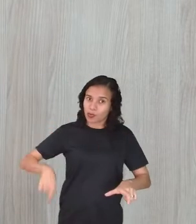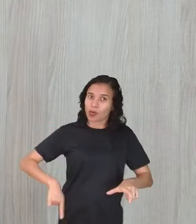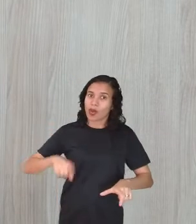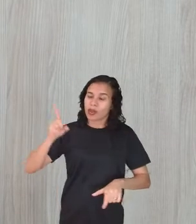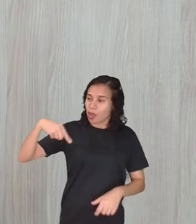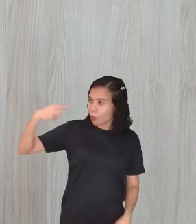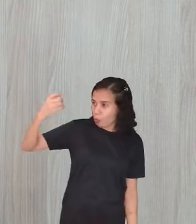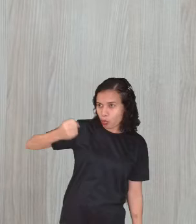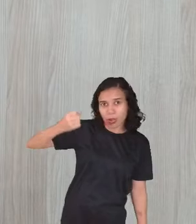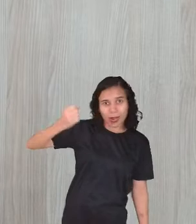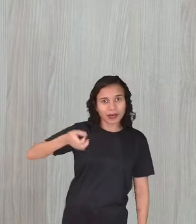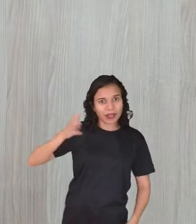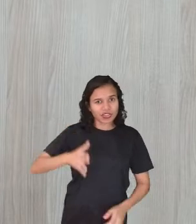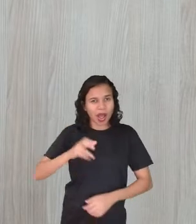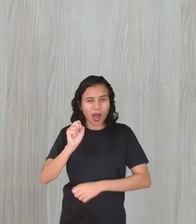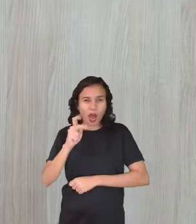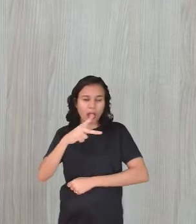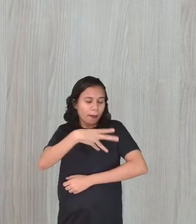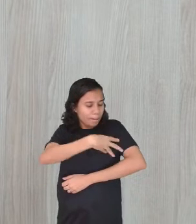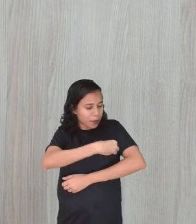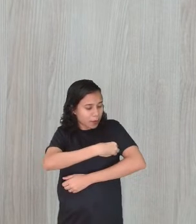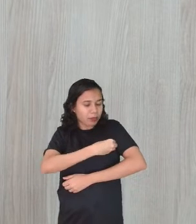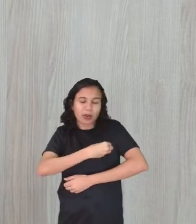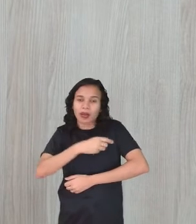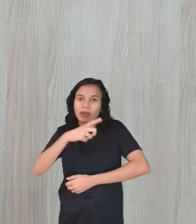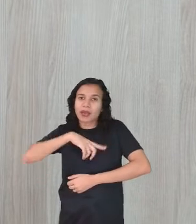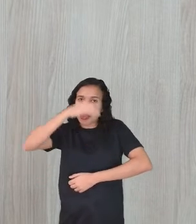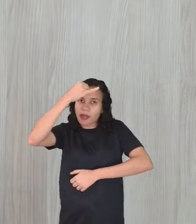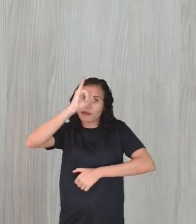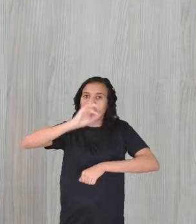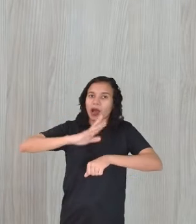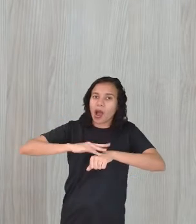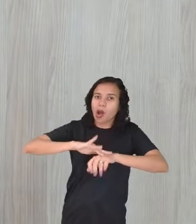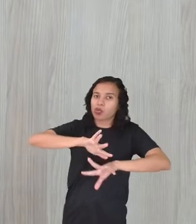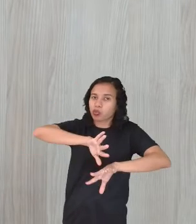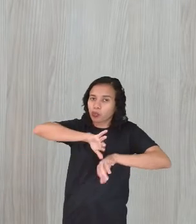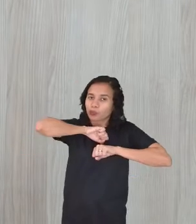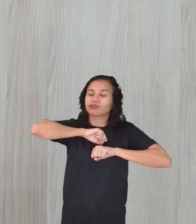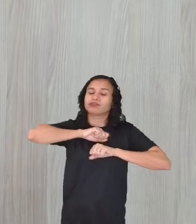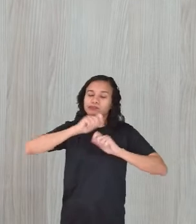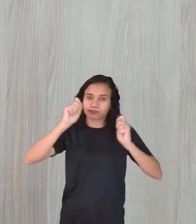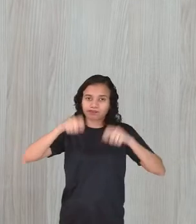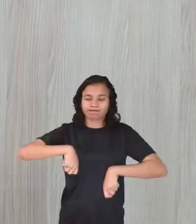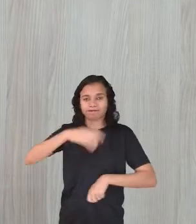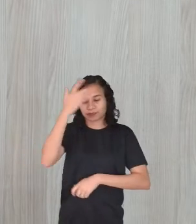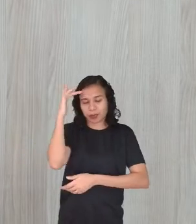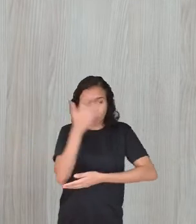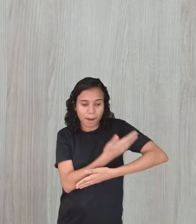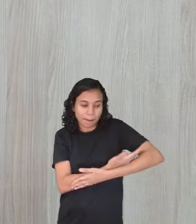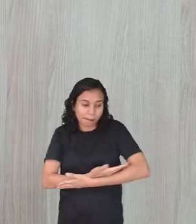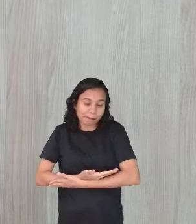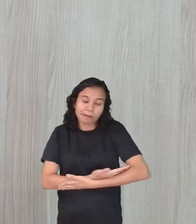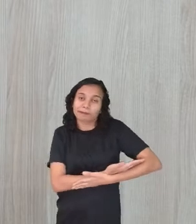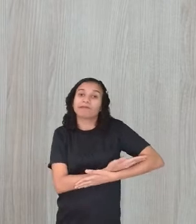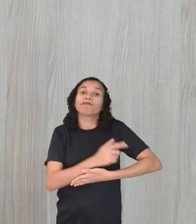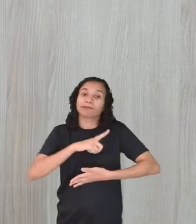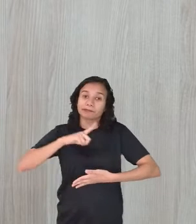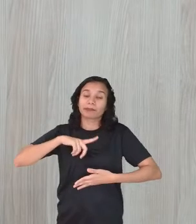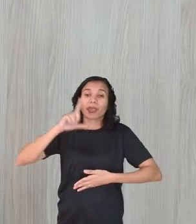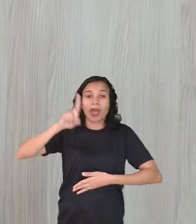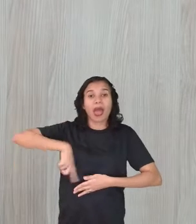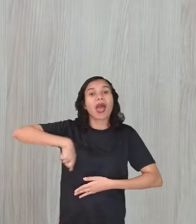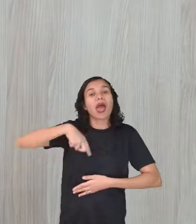vem pronto, e também ele contribui com a questão das doenças que podem acometer esses bebês, tá certo? Então, ele é um leite